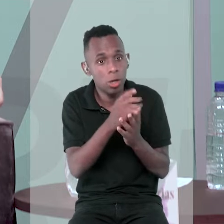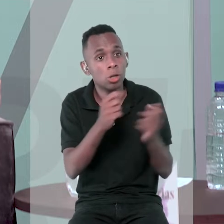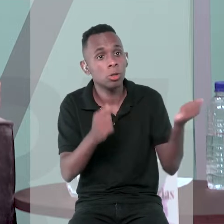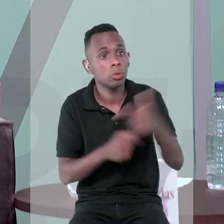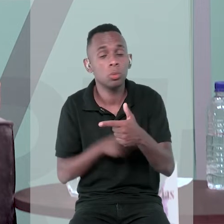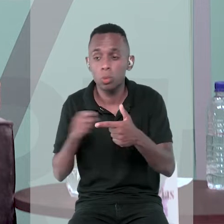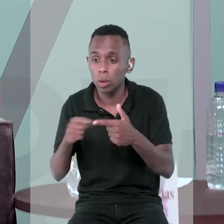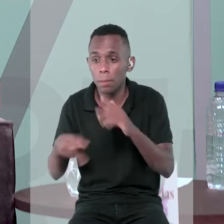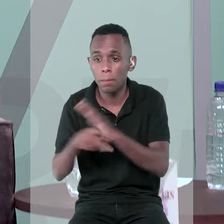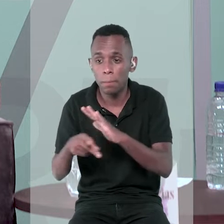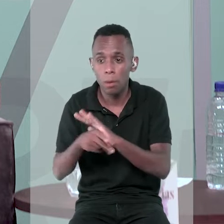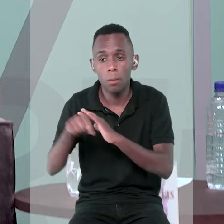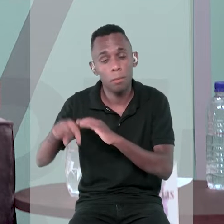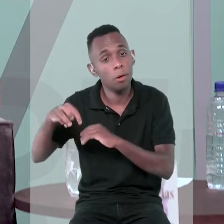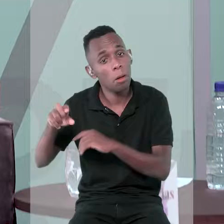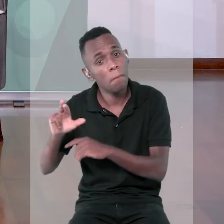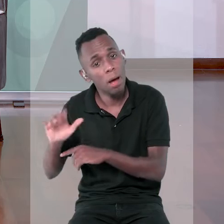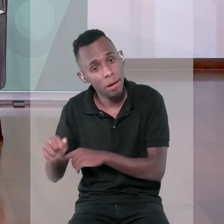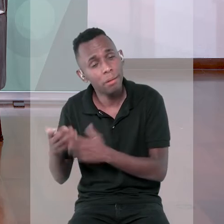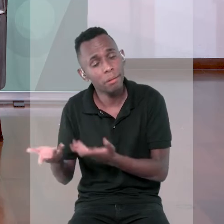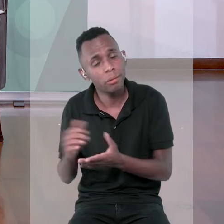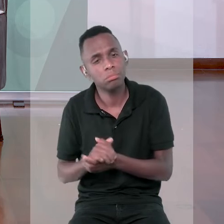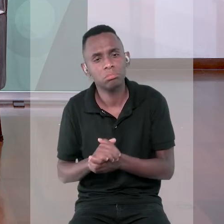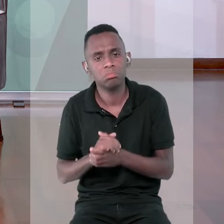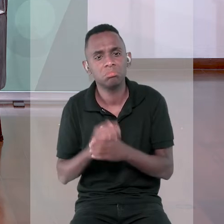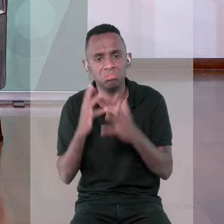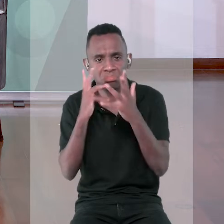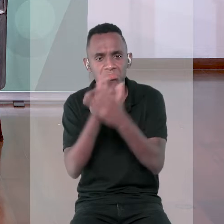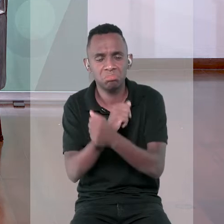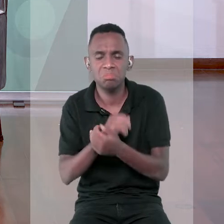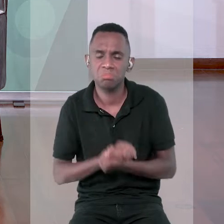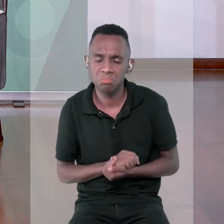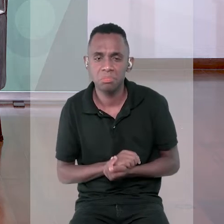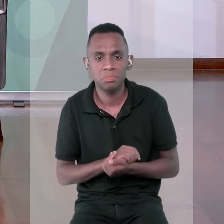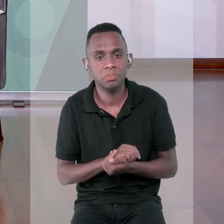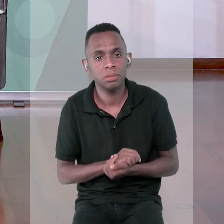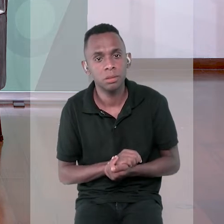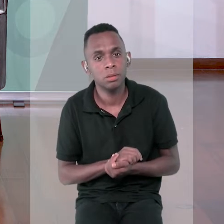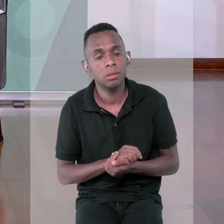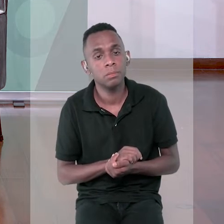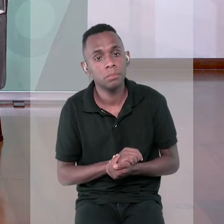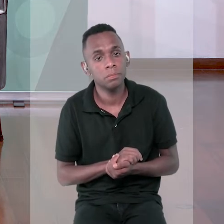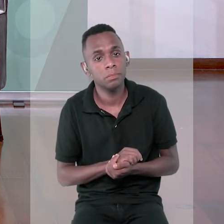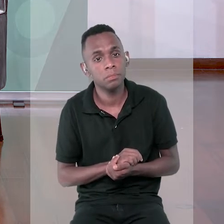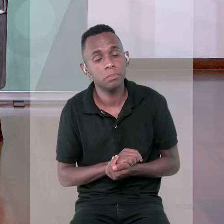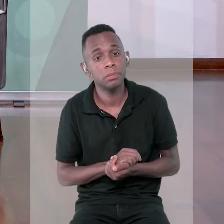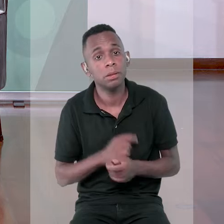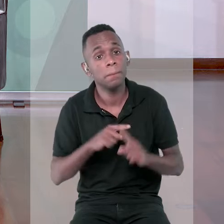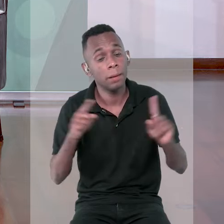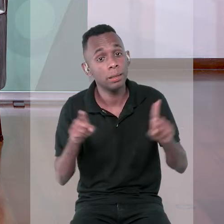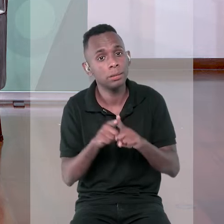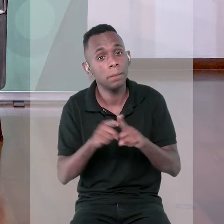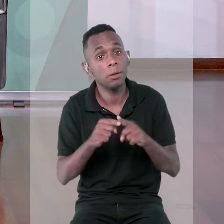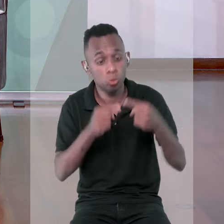que encontrar os rastros da Maria Quitéria, né? Olha que bonito, gostei, Leila, é isso mesmo. Mas sabe que também